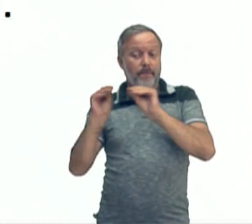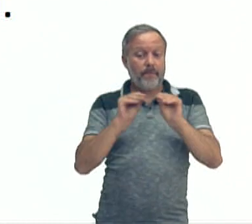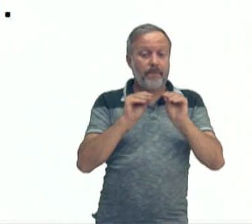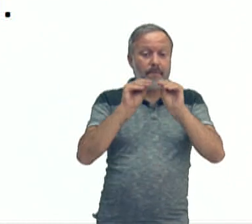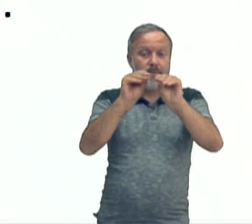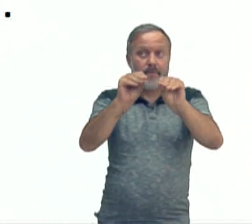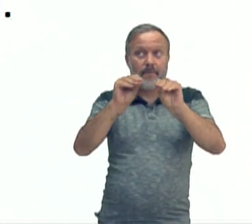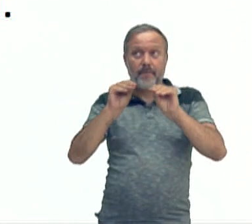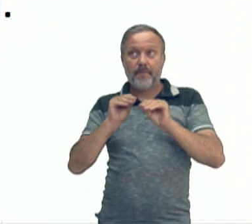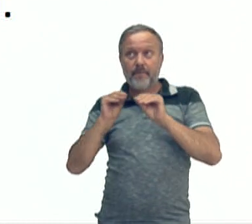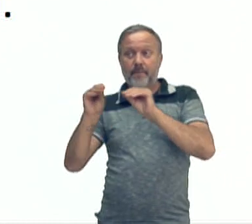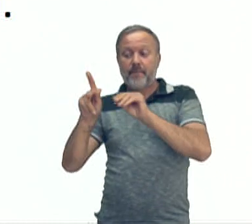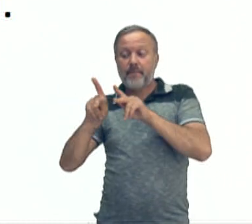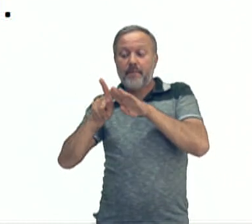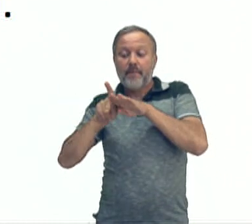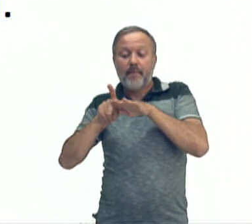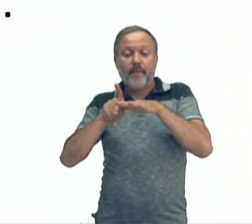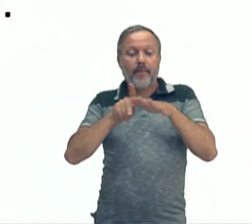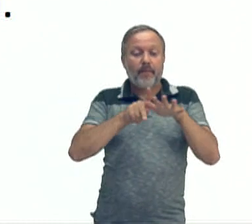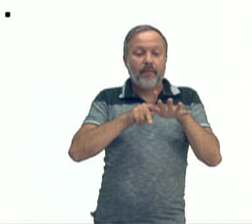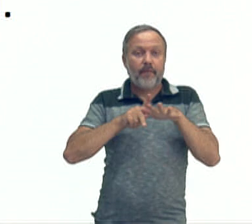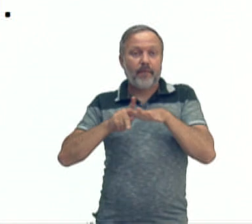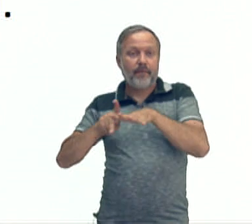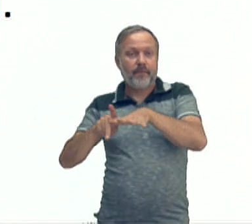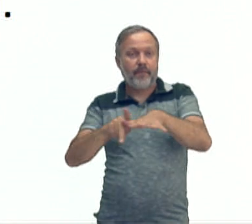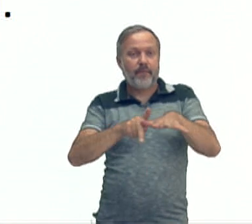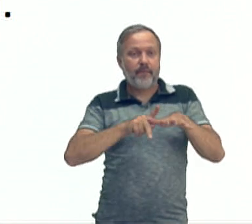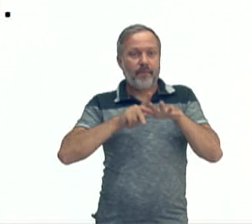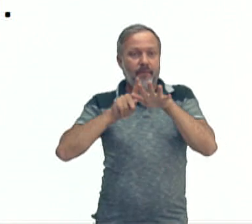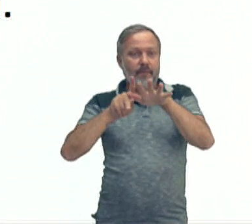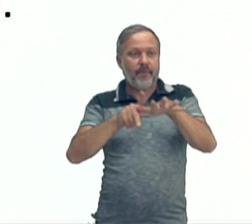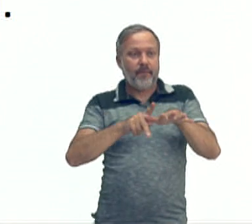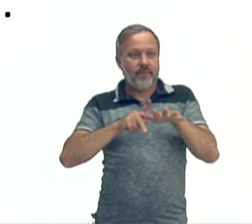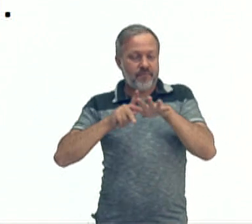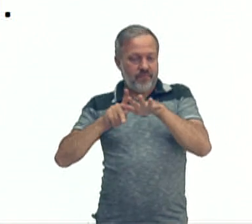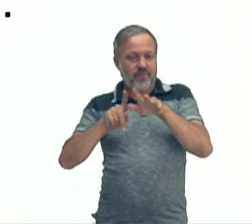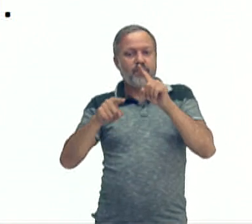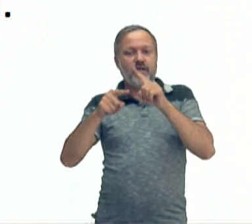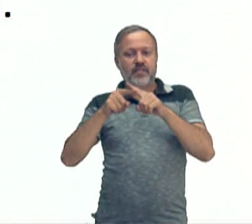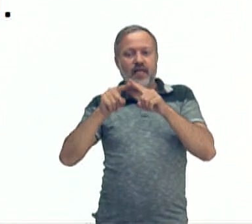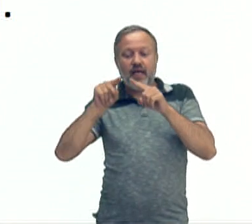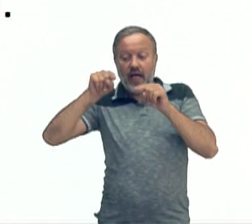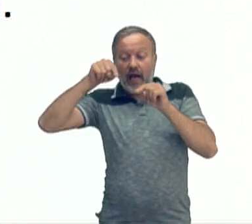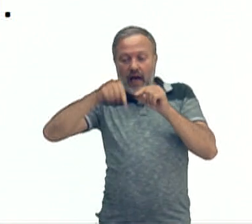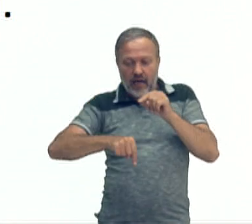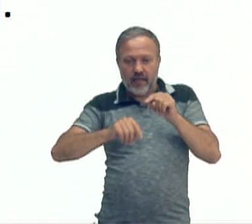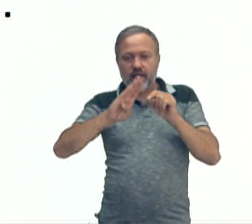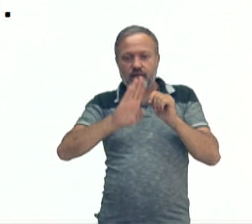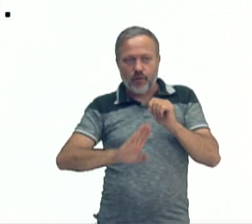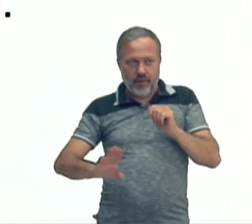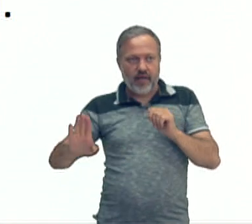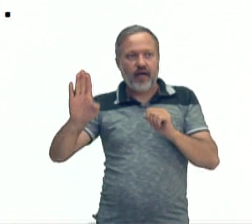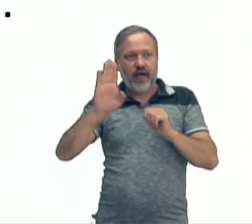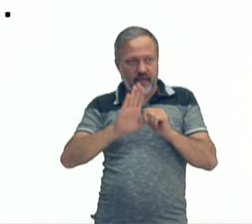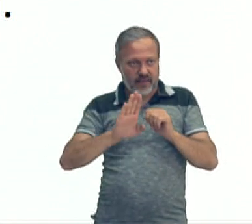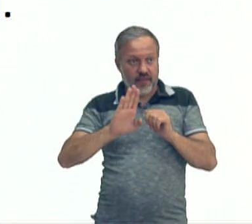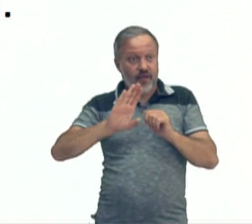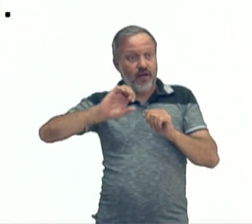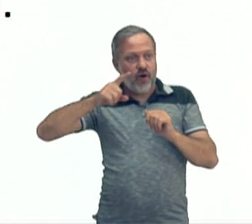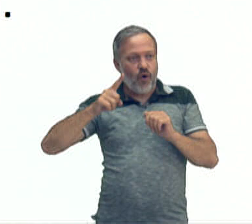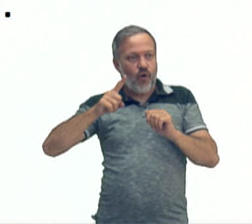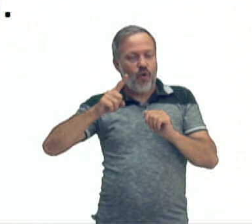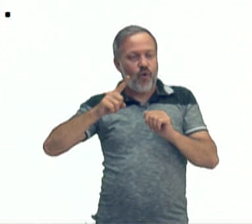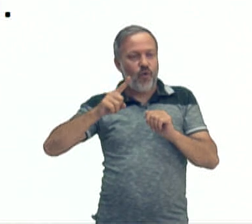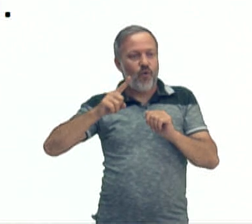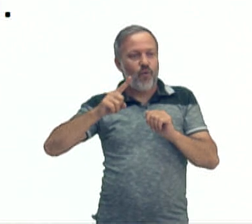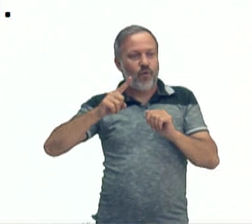seja, de um lugar para o outro. E essas migrações podem ser internas, ou seja, essas pessoas migram dentro do mesmo país, do